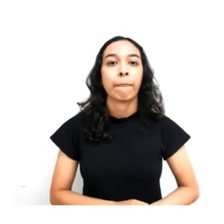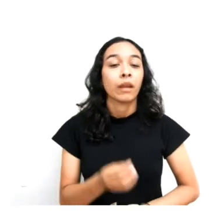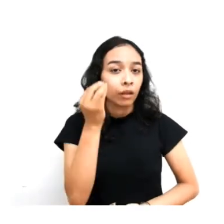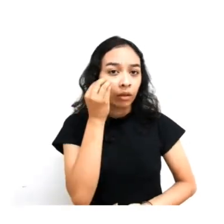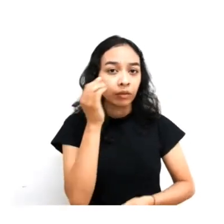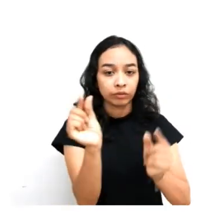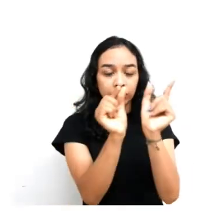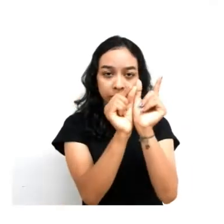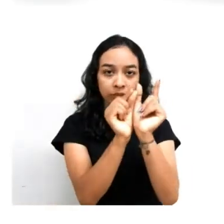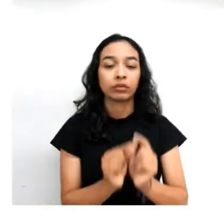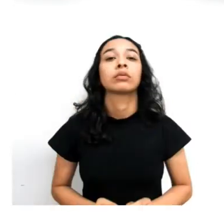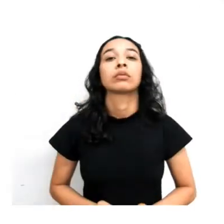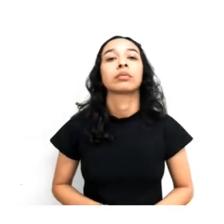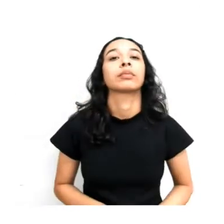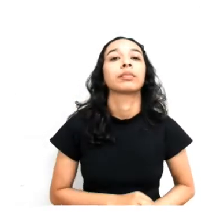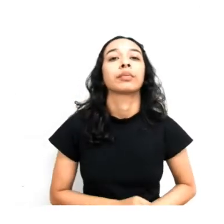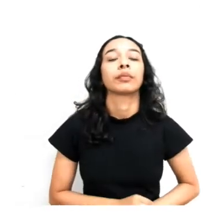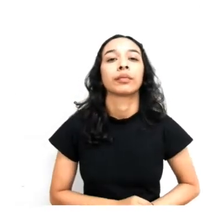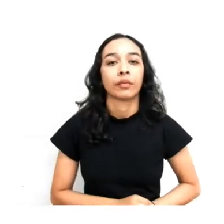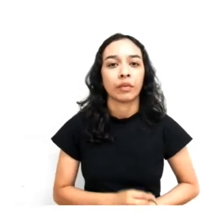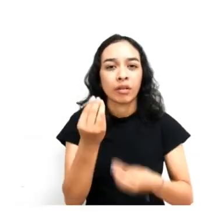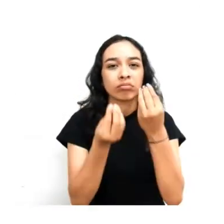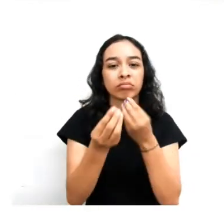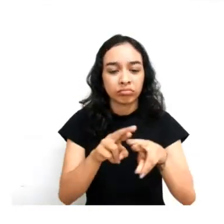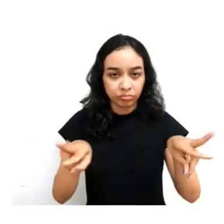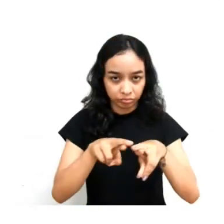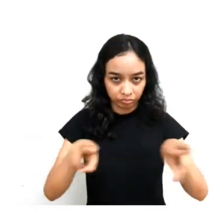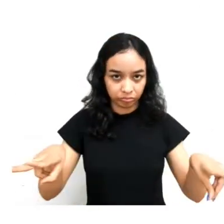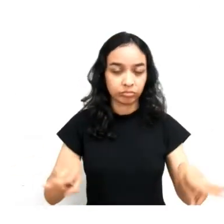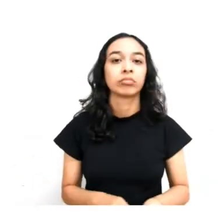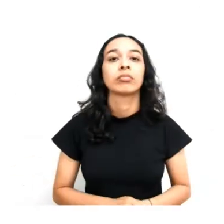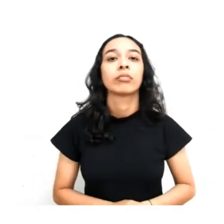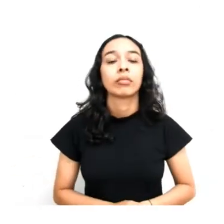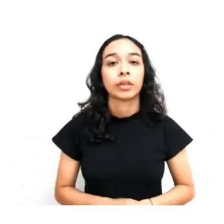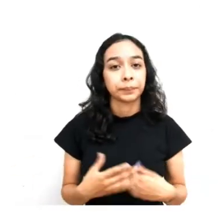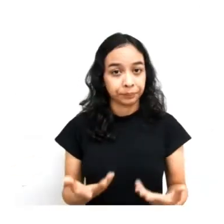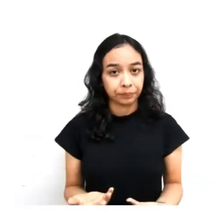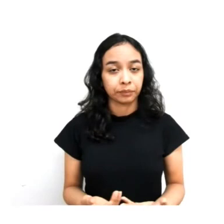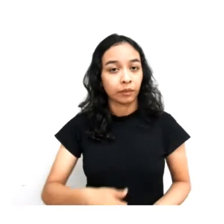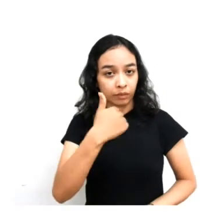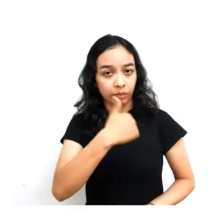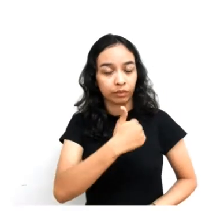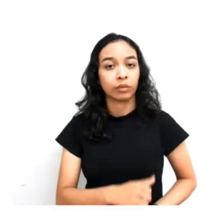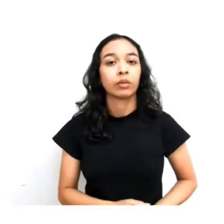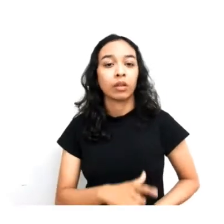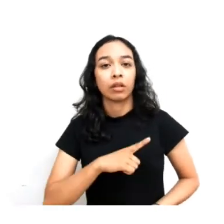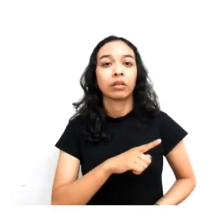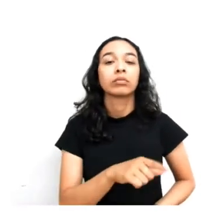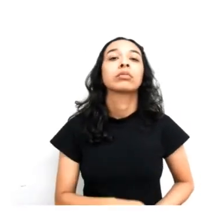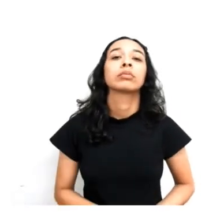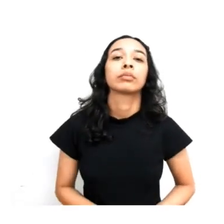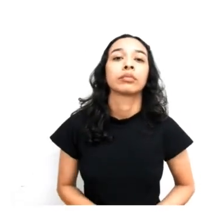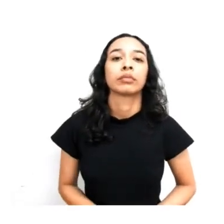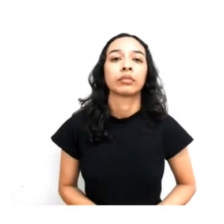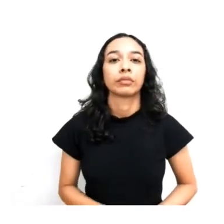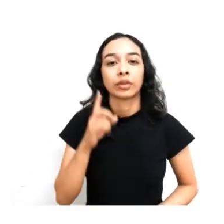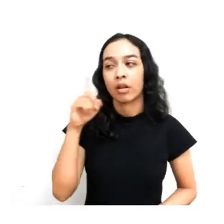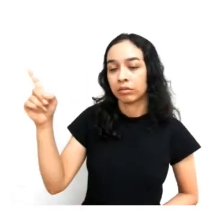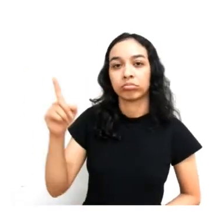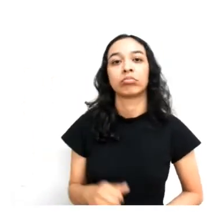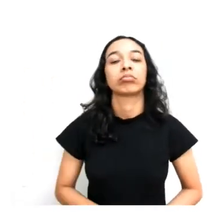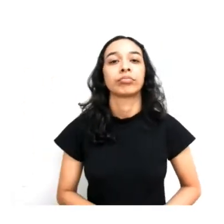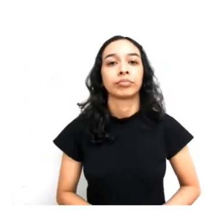sunt. Observe as desinências do dativo, como elas são